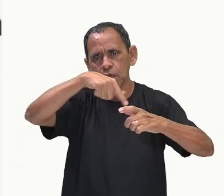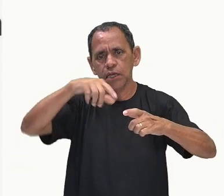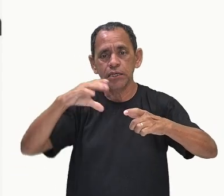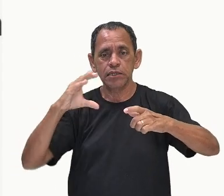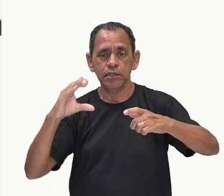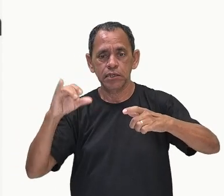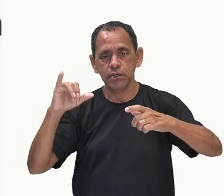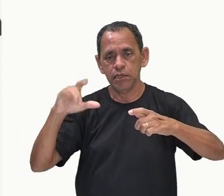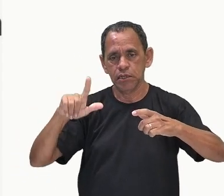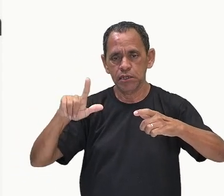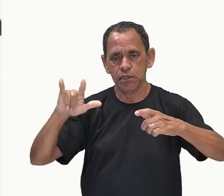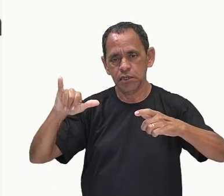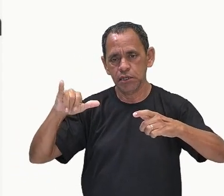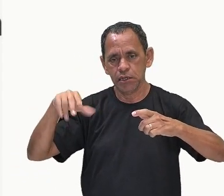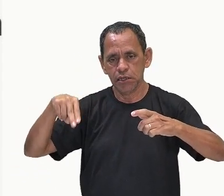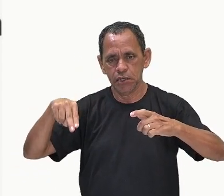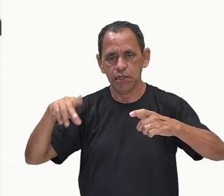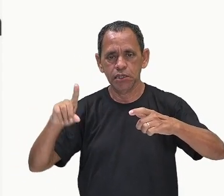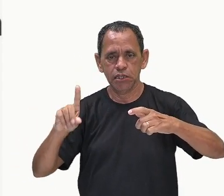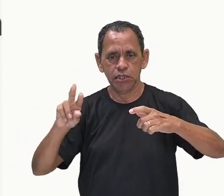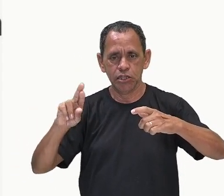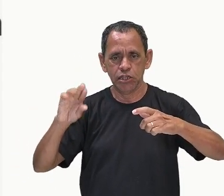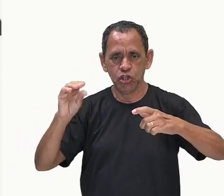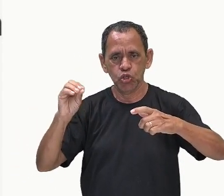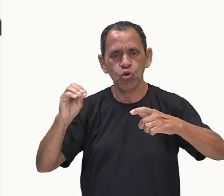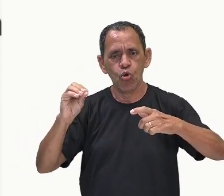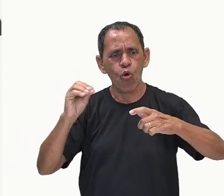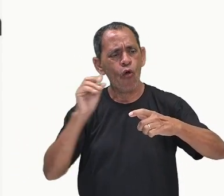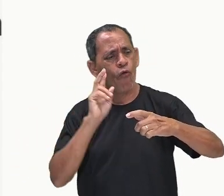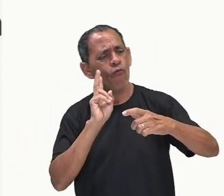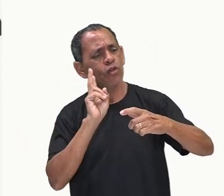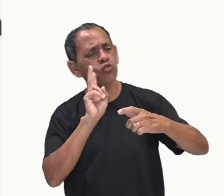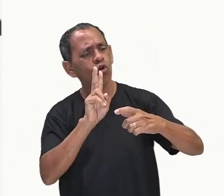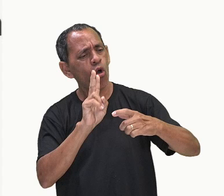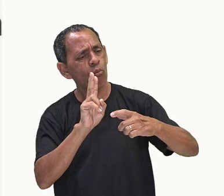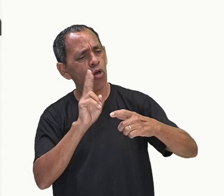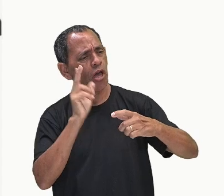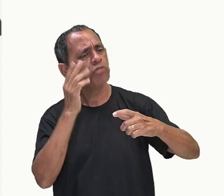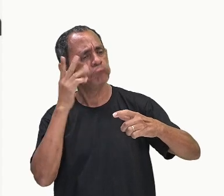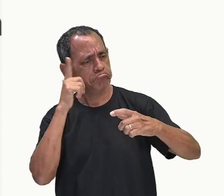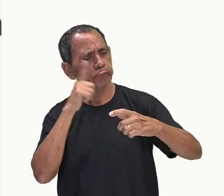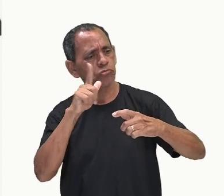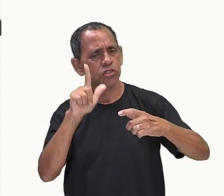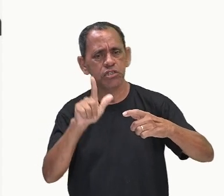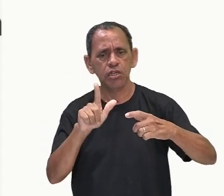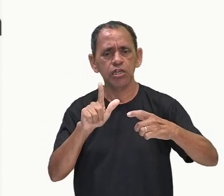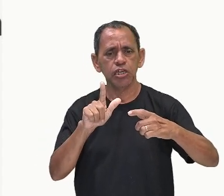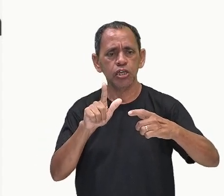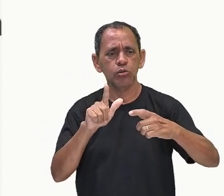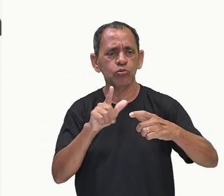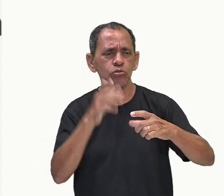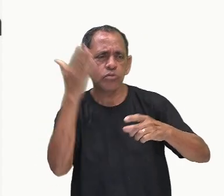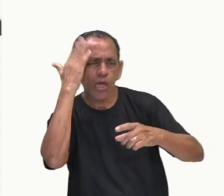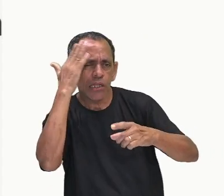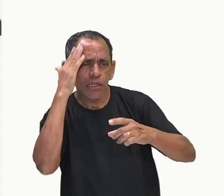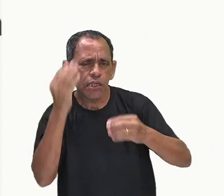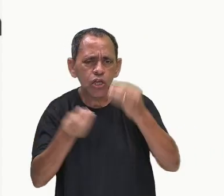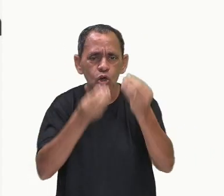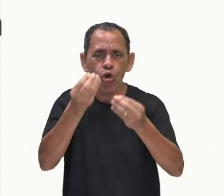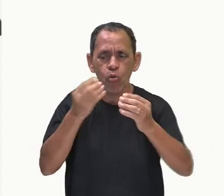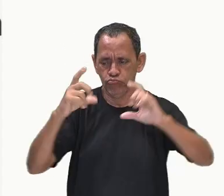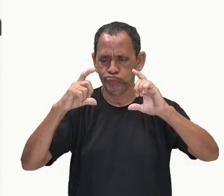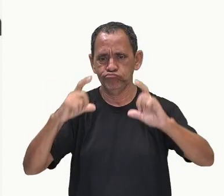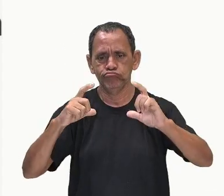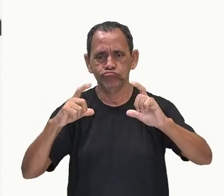visualmente a gente consegue assimilar, bem a construção de um cilindro, tá bom? Com